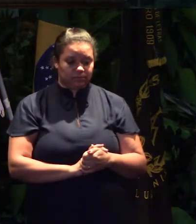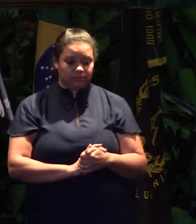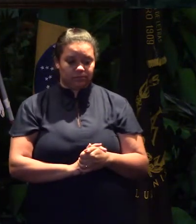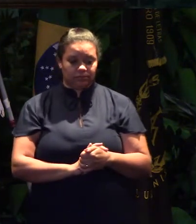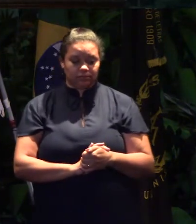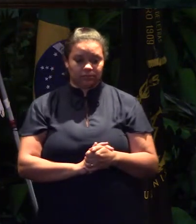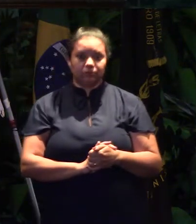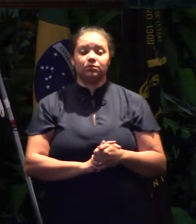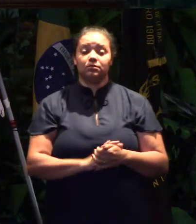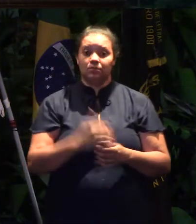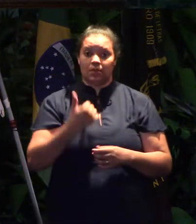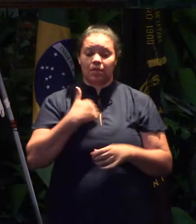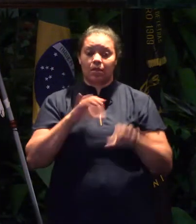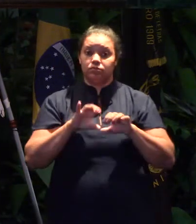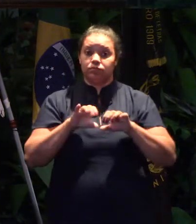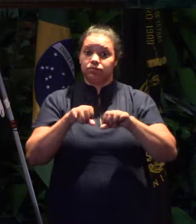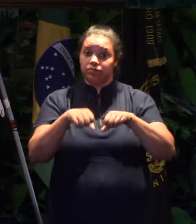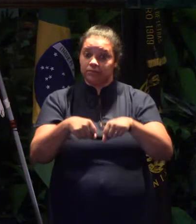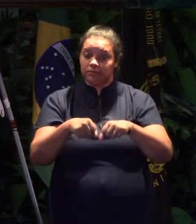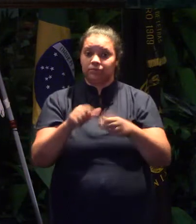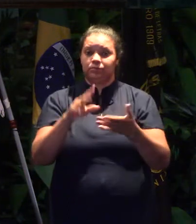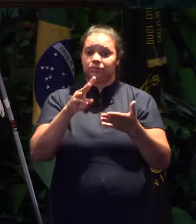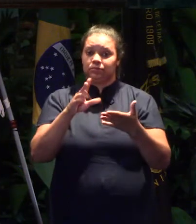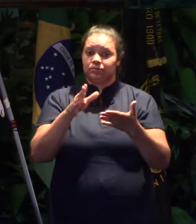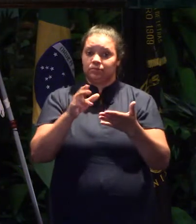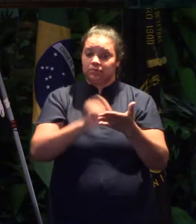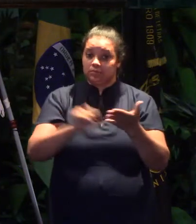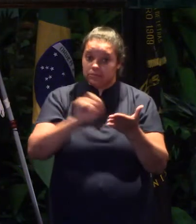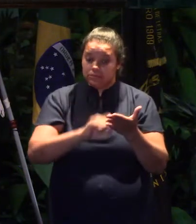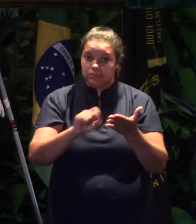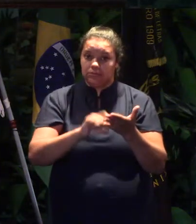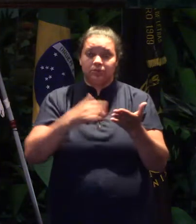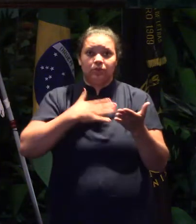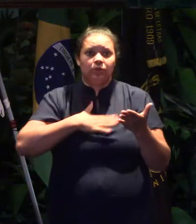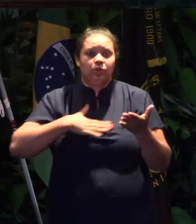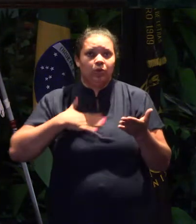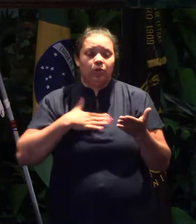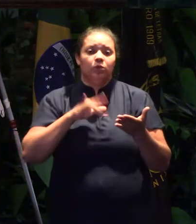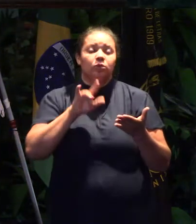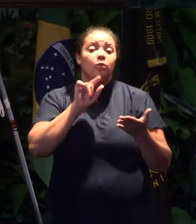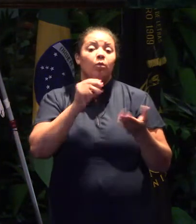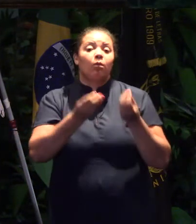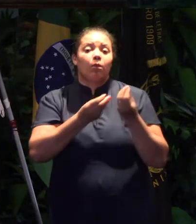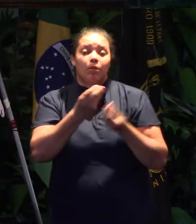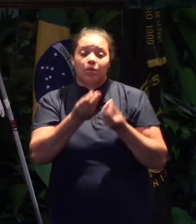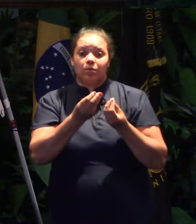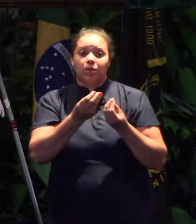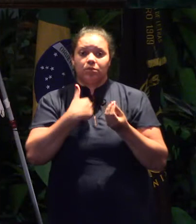Sobre a minha formação como escritor, posso dizer que o que me fez desenvolver o gosto pela escrita foi, sem dúvida, o interesse pela